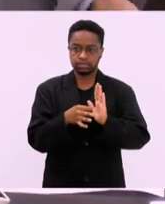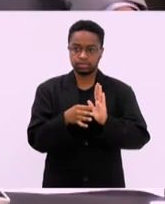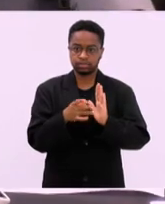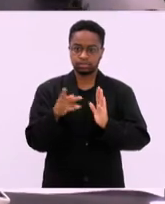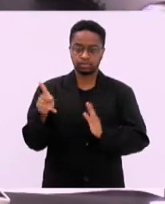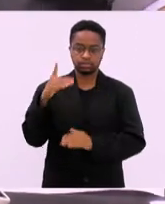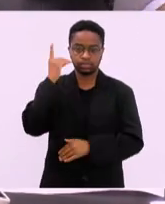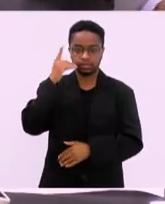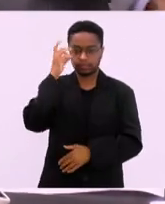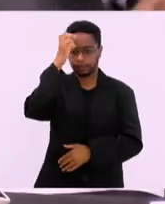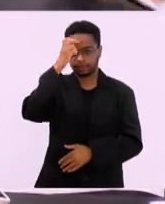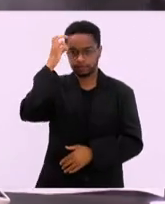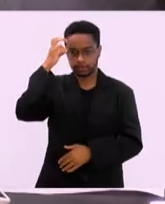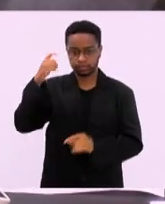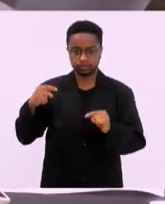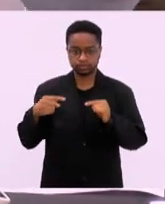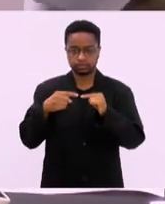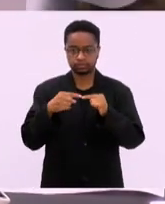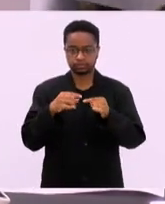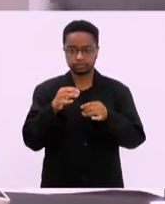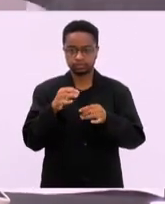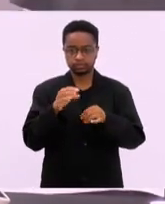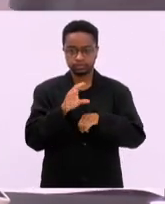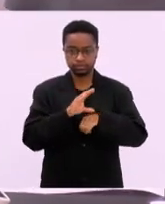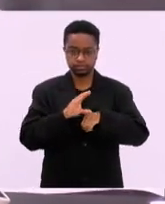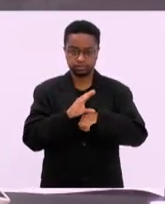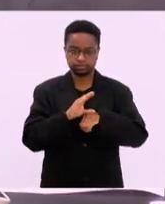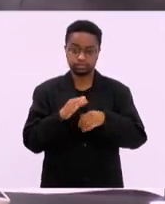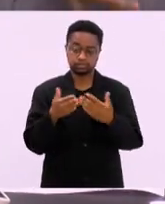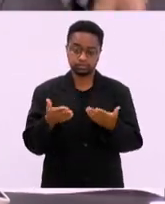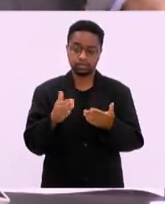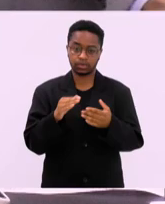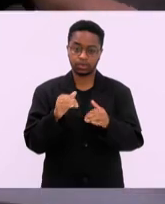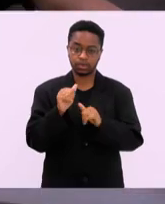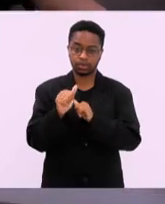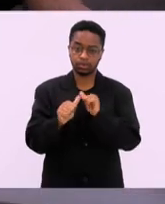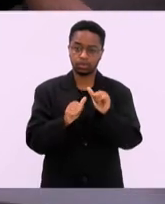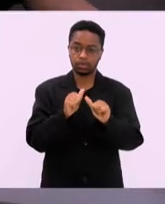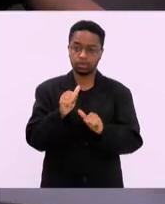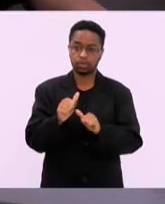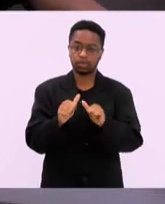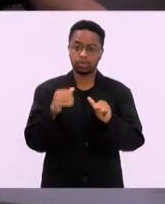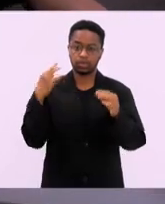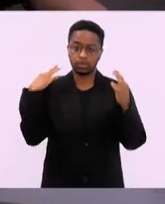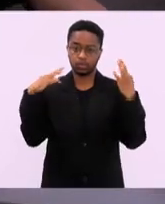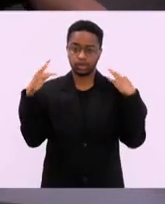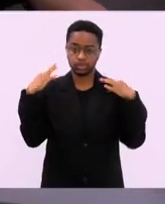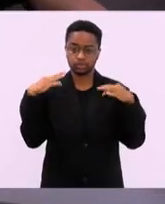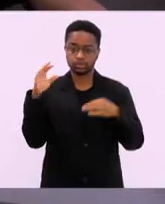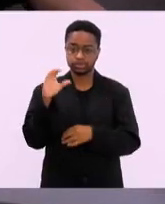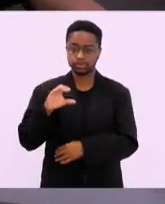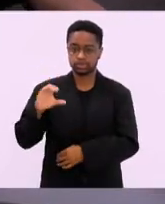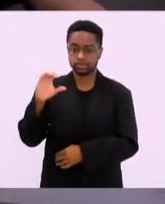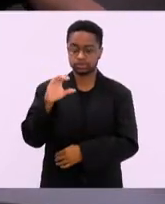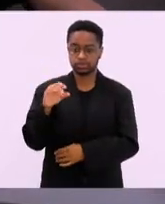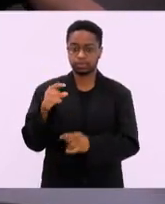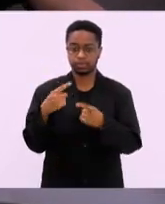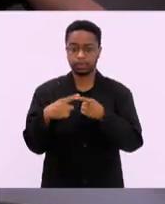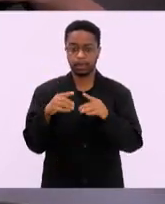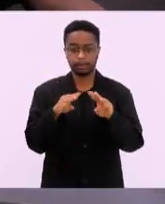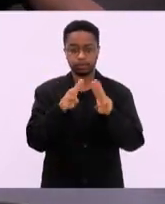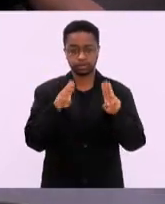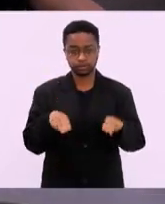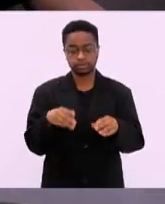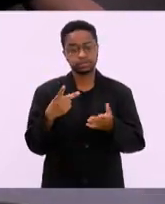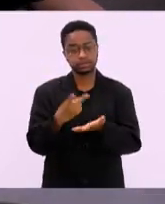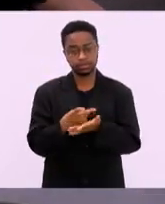Da deputada Verônica, pela constitucionalidade. É a mesma discussão. Aí ela trocou o turístico por científico. O museu sempre também